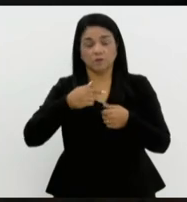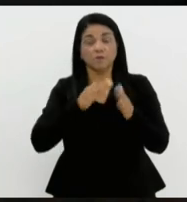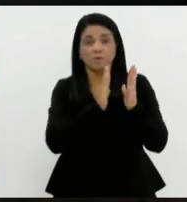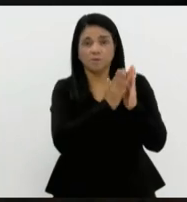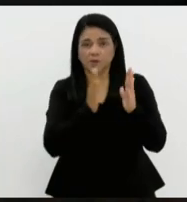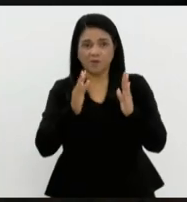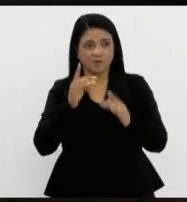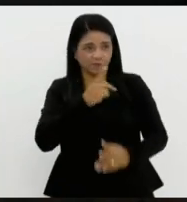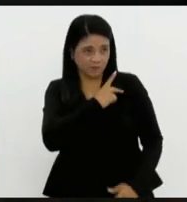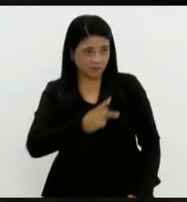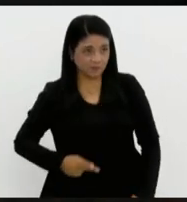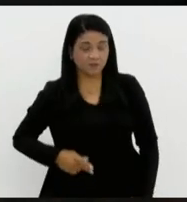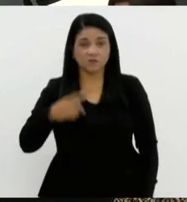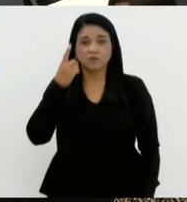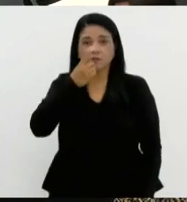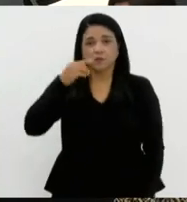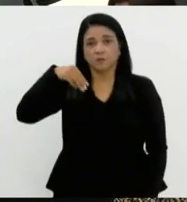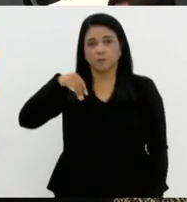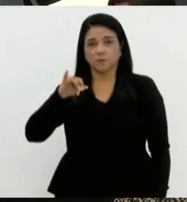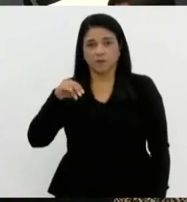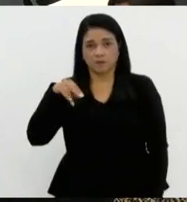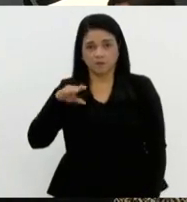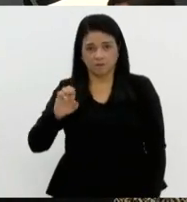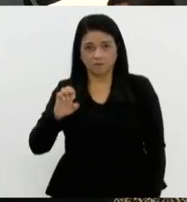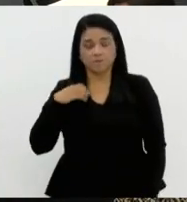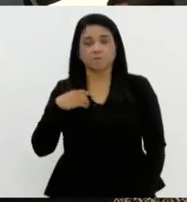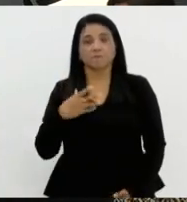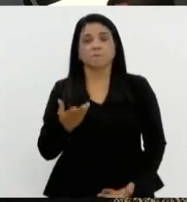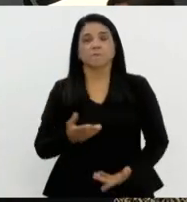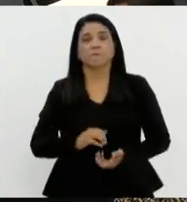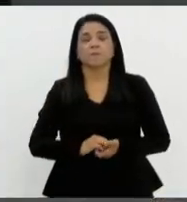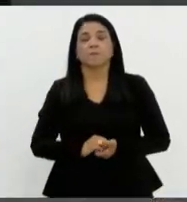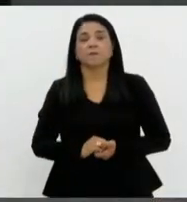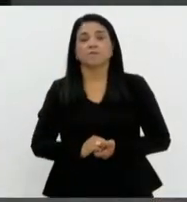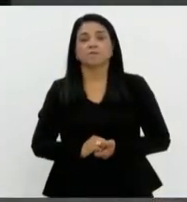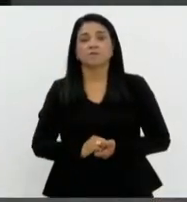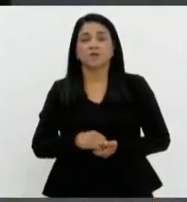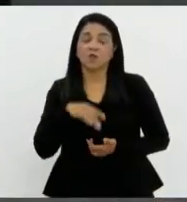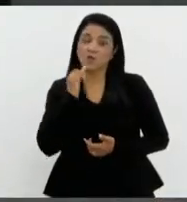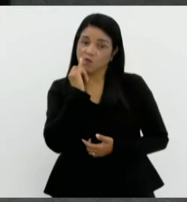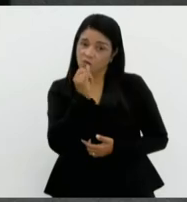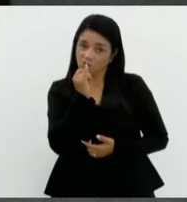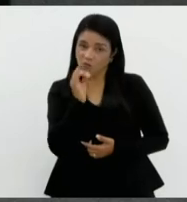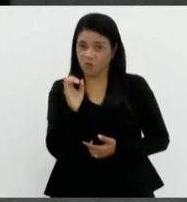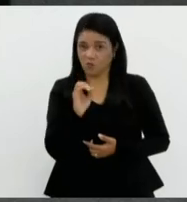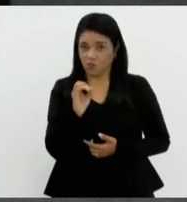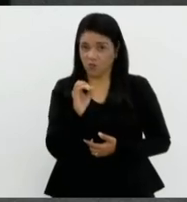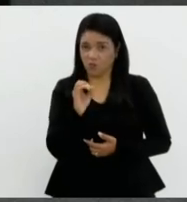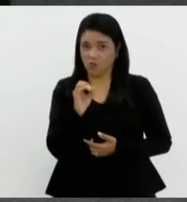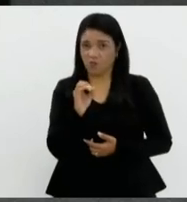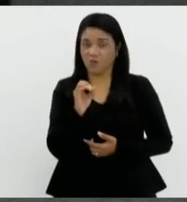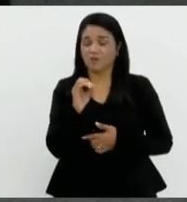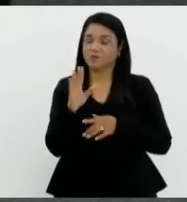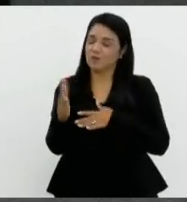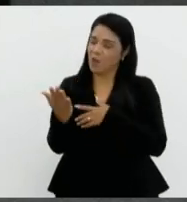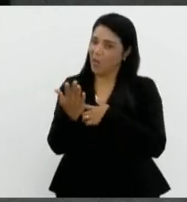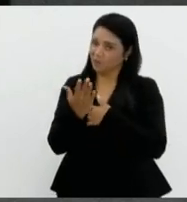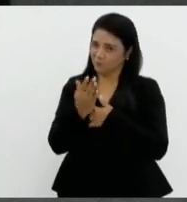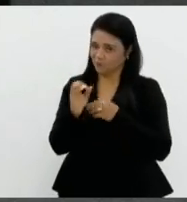presidenta. Deputado Carlos Mink. Serei breve. Não contarei com a sua ampla